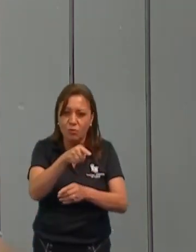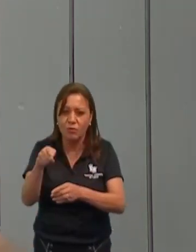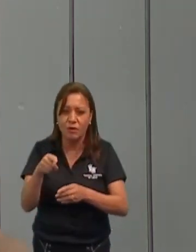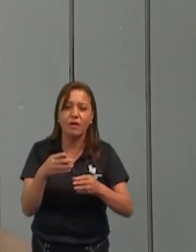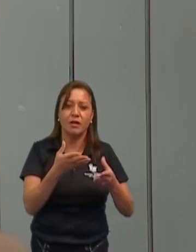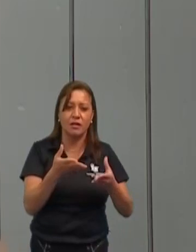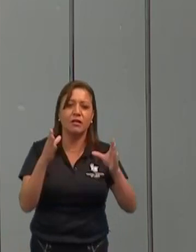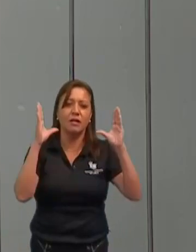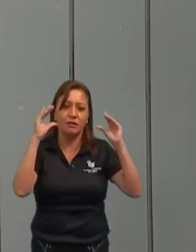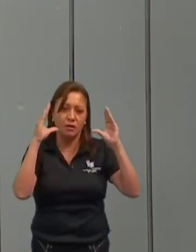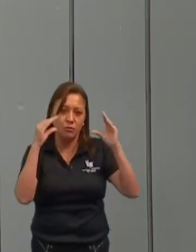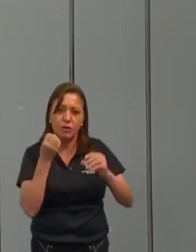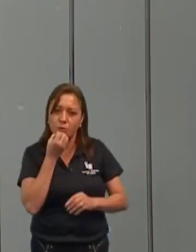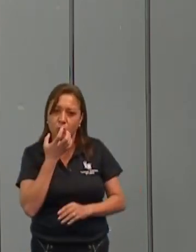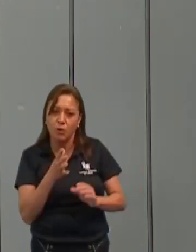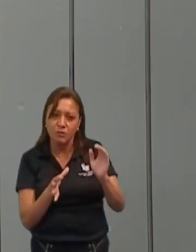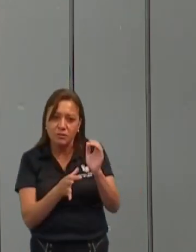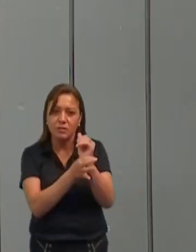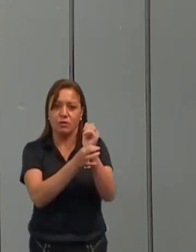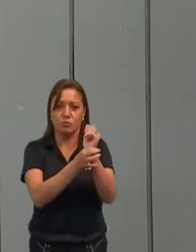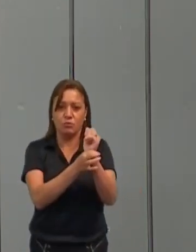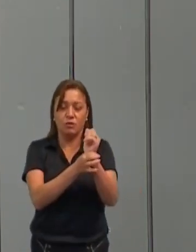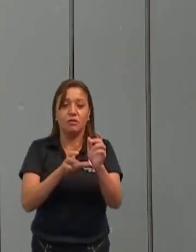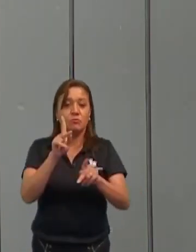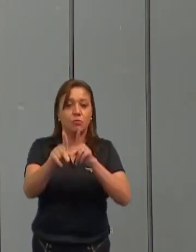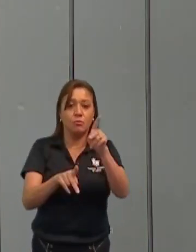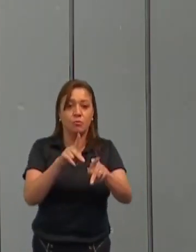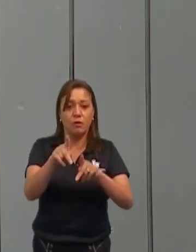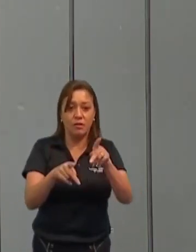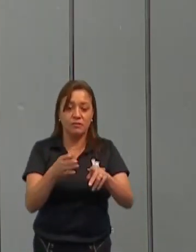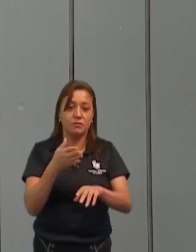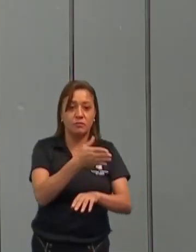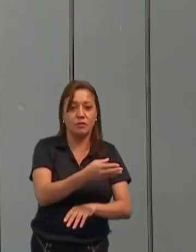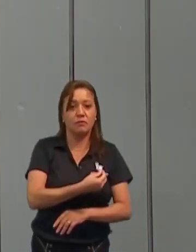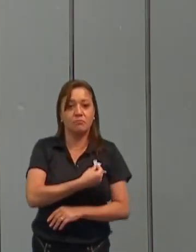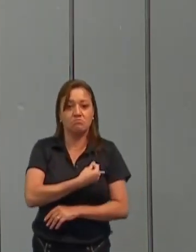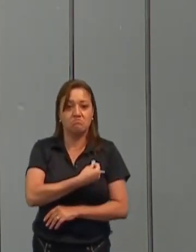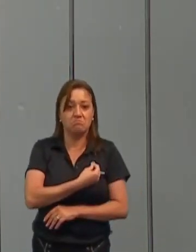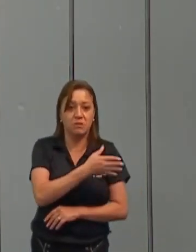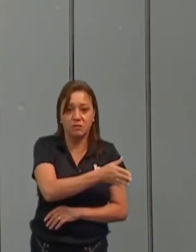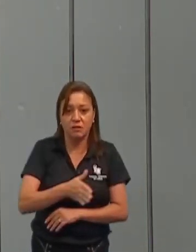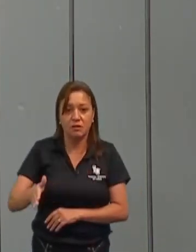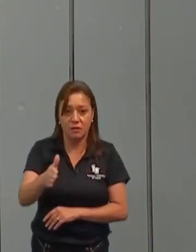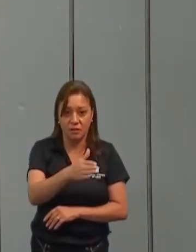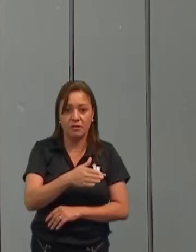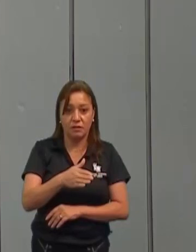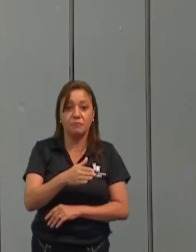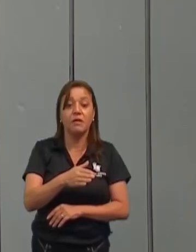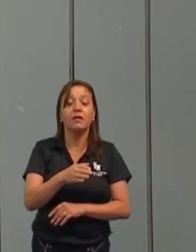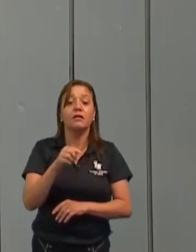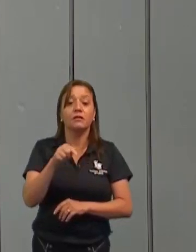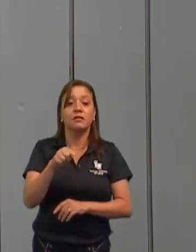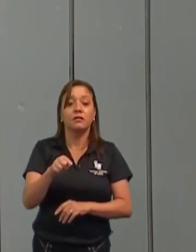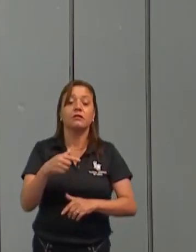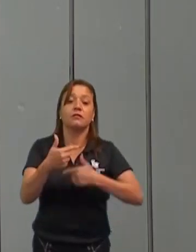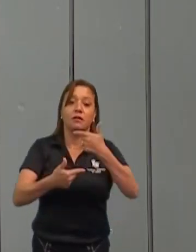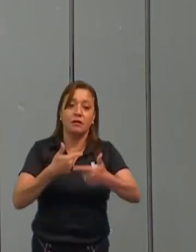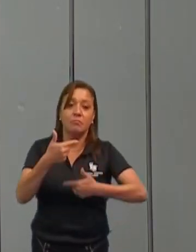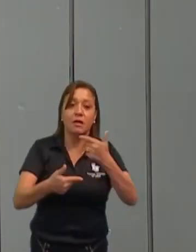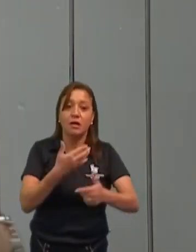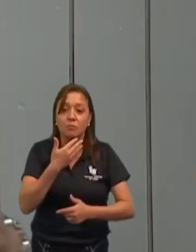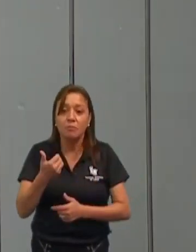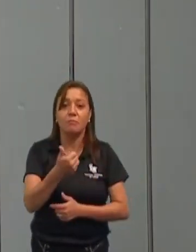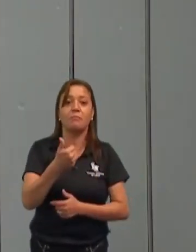conforto não só aos nossos usuários, mas também aos nossos servidores, que precisam de melhores condições de trabalho para